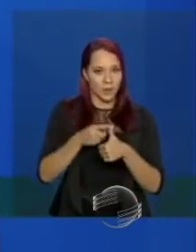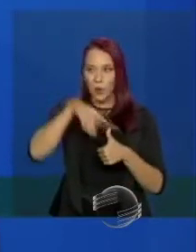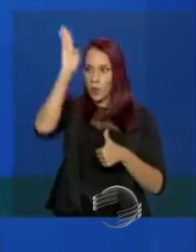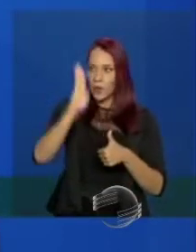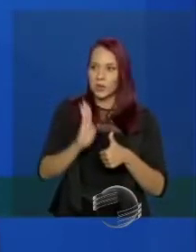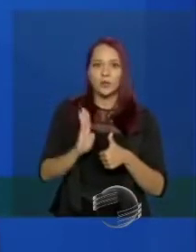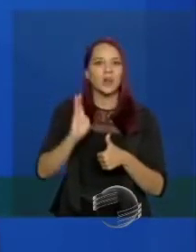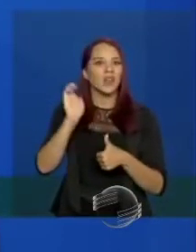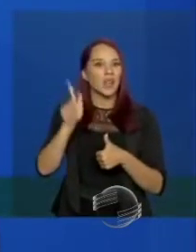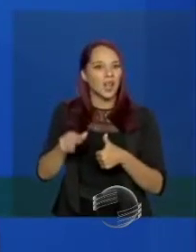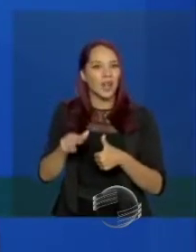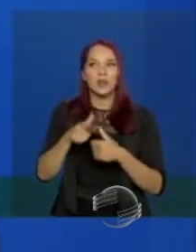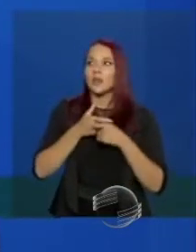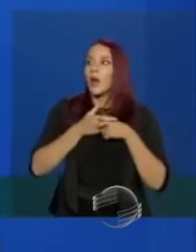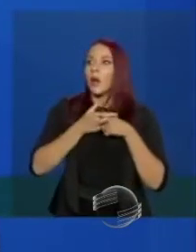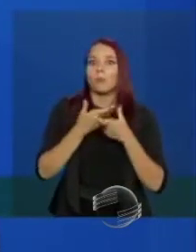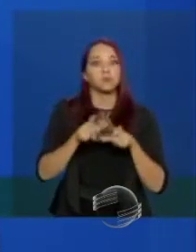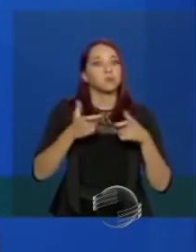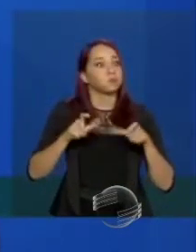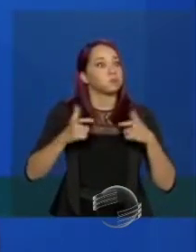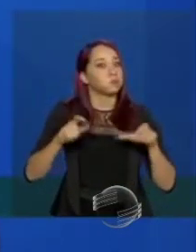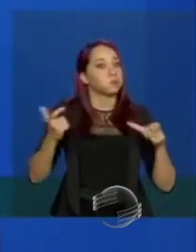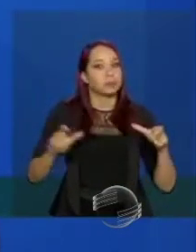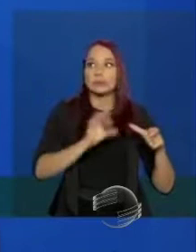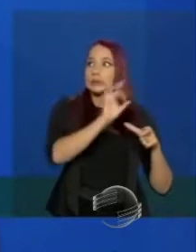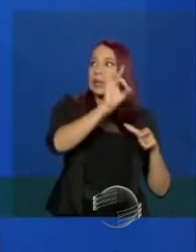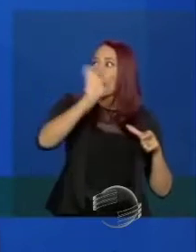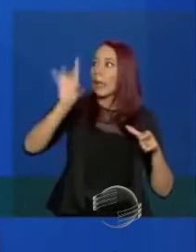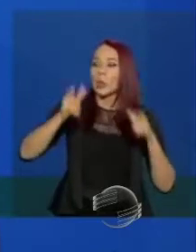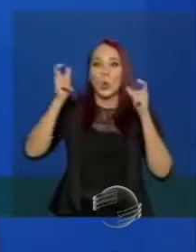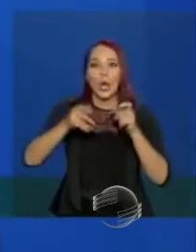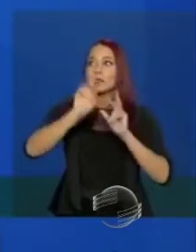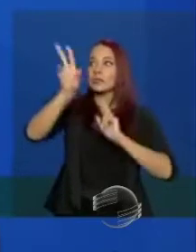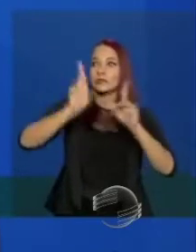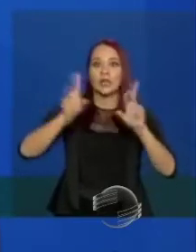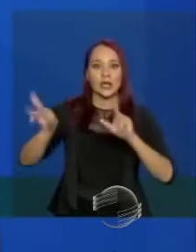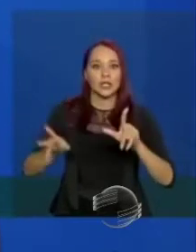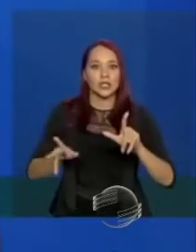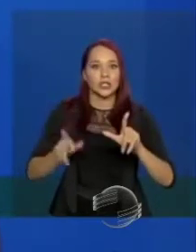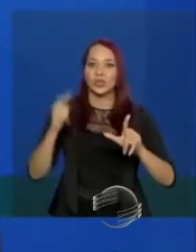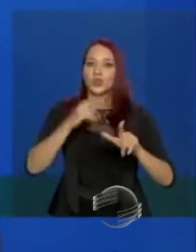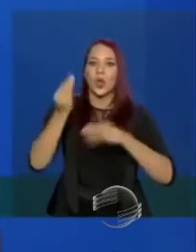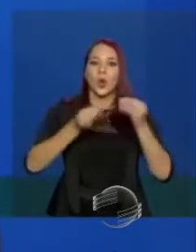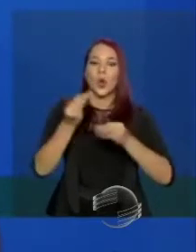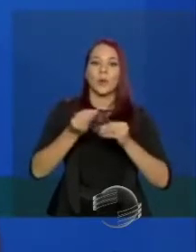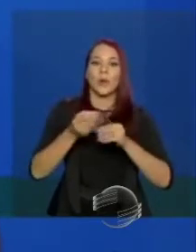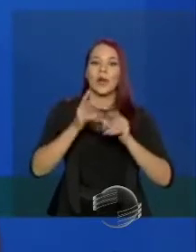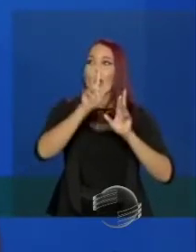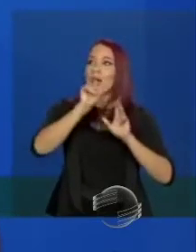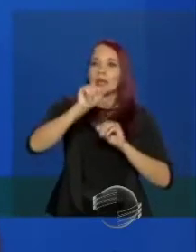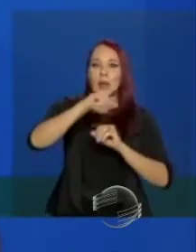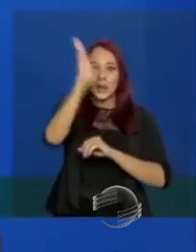Brasil é absolutamente gigante e heterogêneo. Não tem como uma diretriz dessa não ser customizada para as diferentes partes do